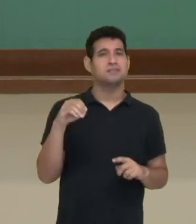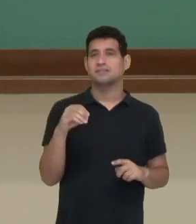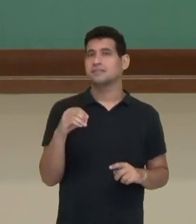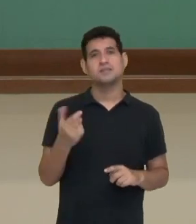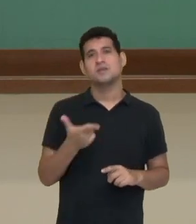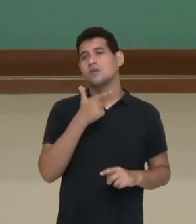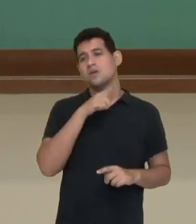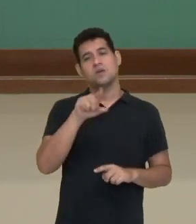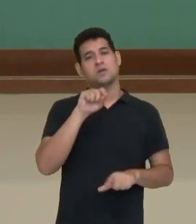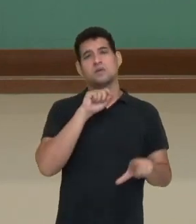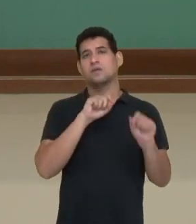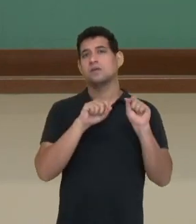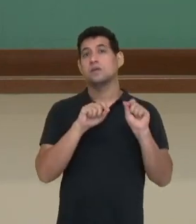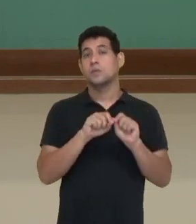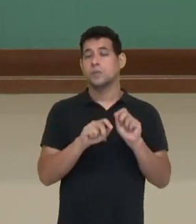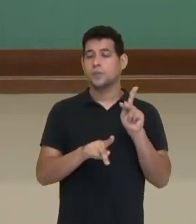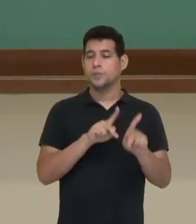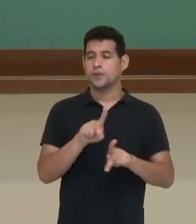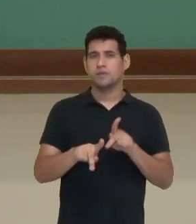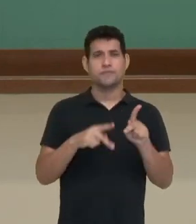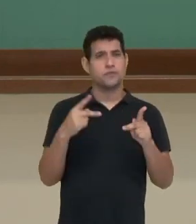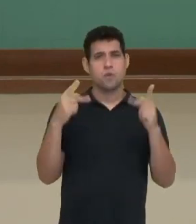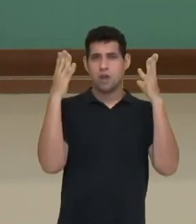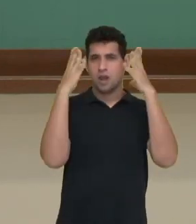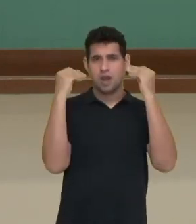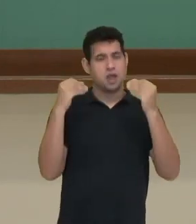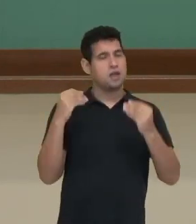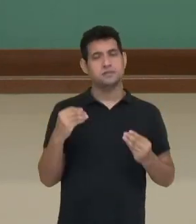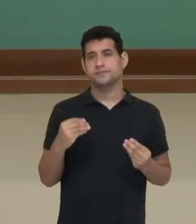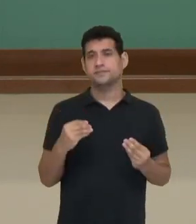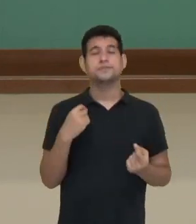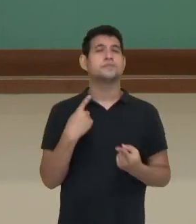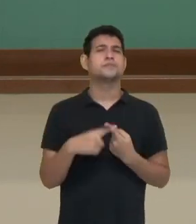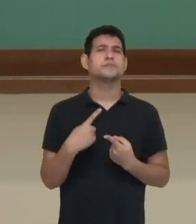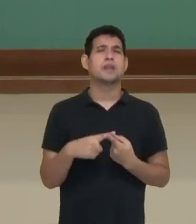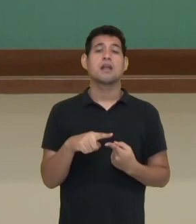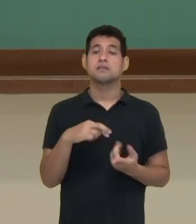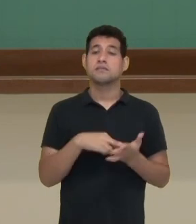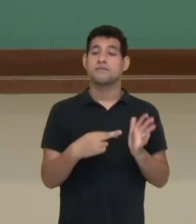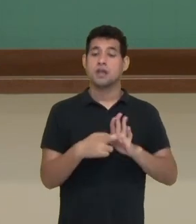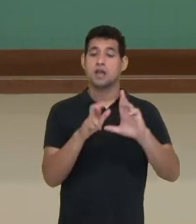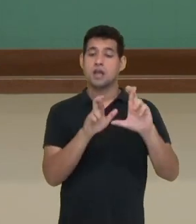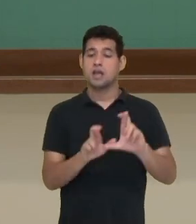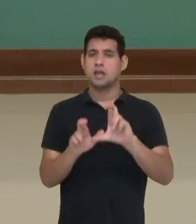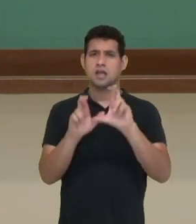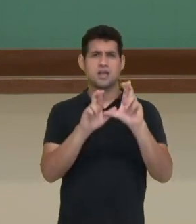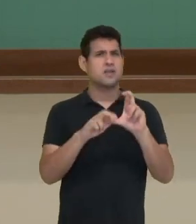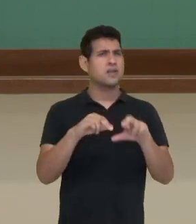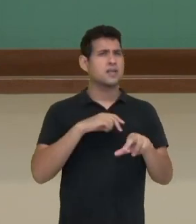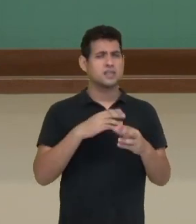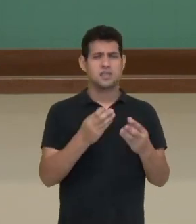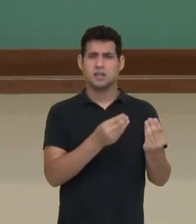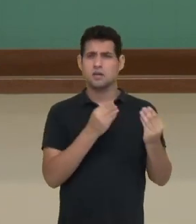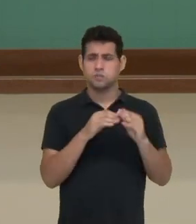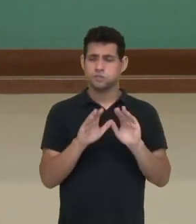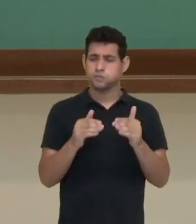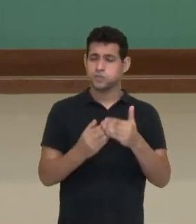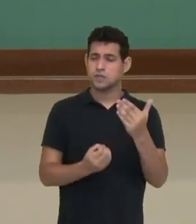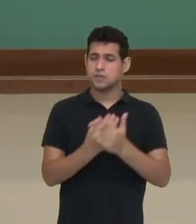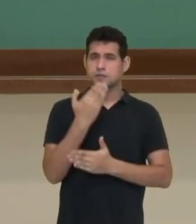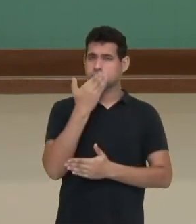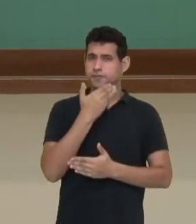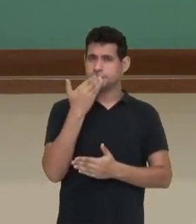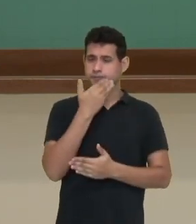foi escolhido pelos holandeses por acaso. Ele foi escolhido porque era a região onde tinha mais engenhos produtores de